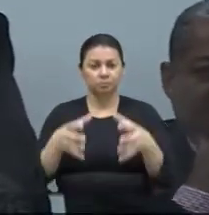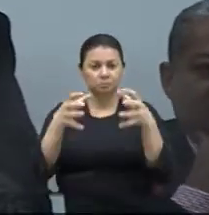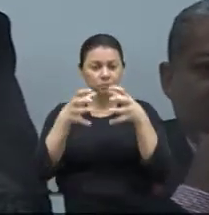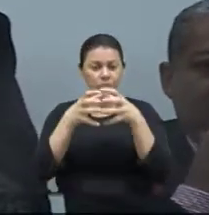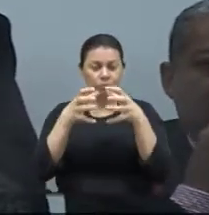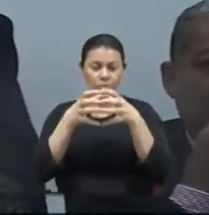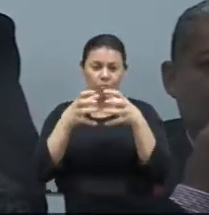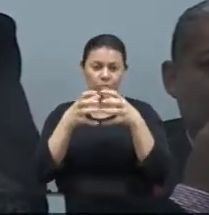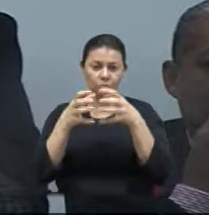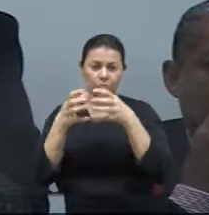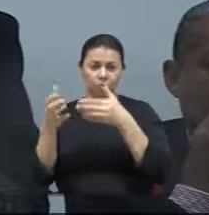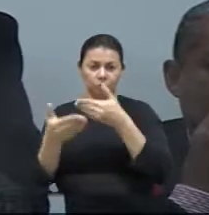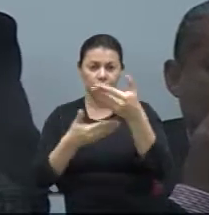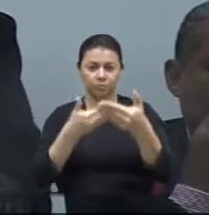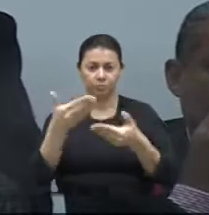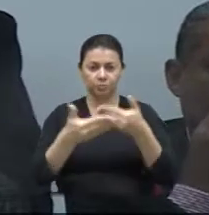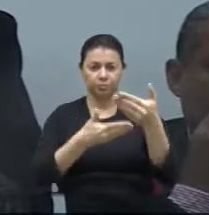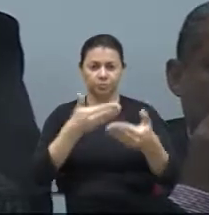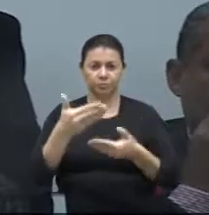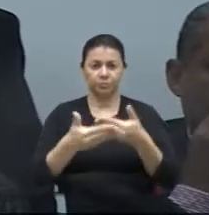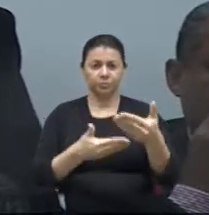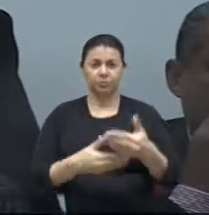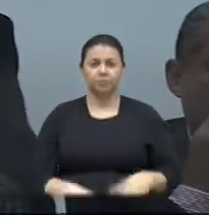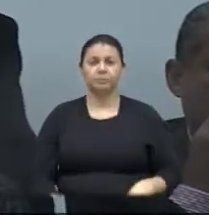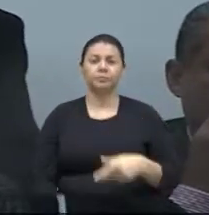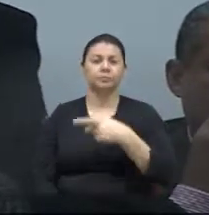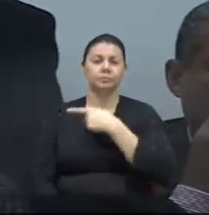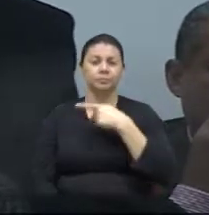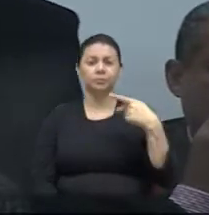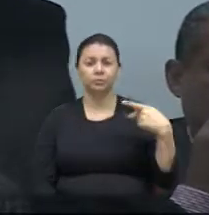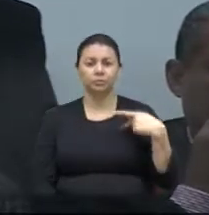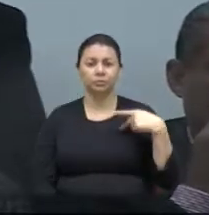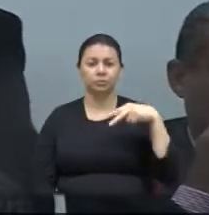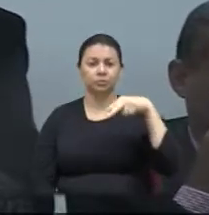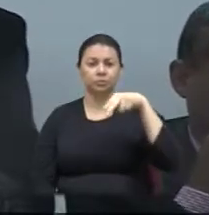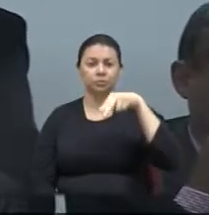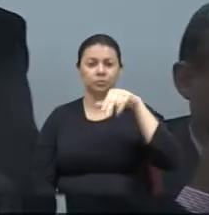no tempo da guerra é pastor nilton da universal